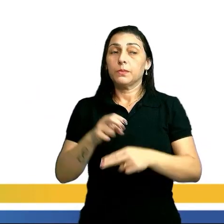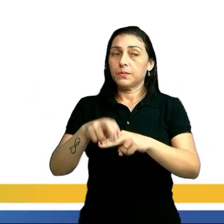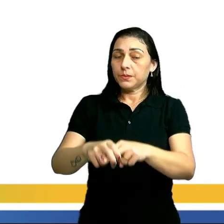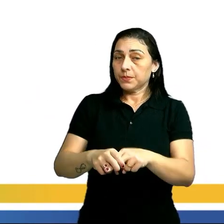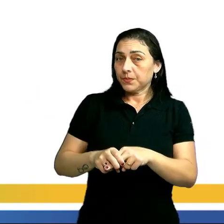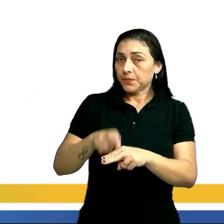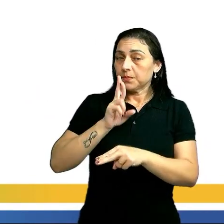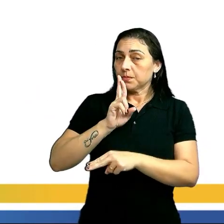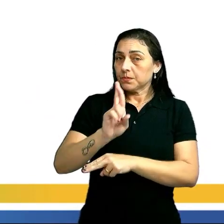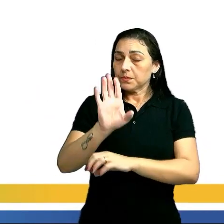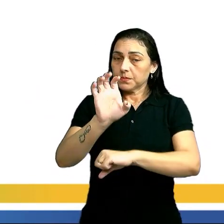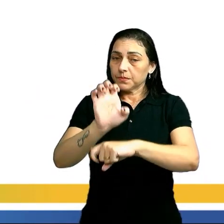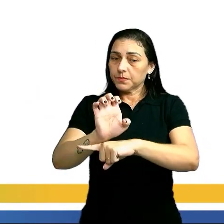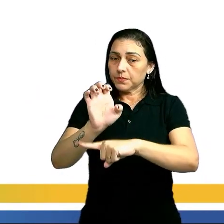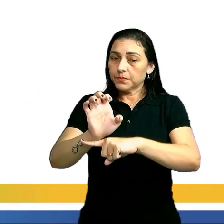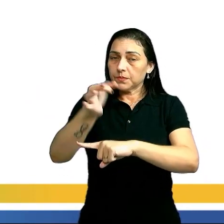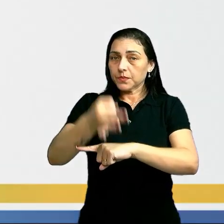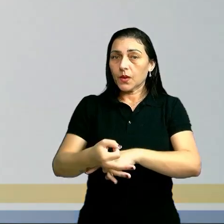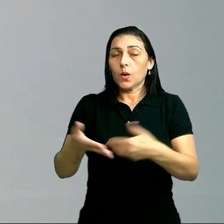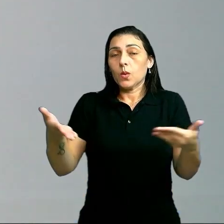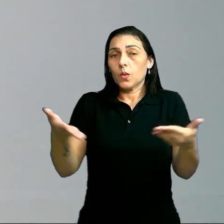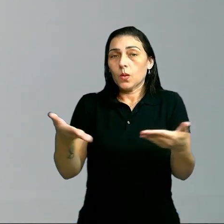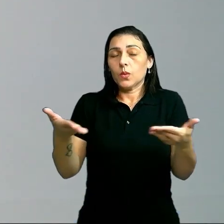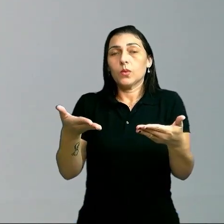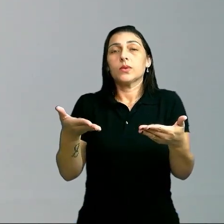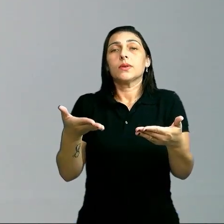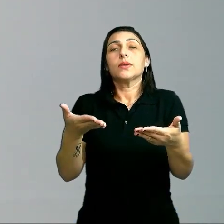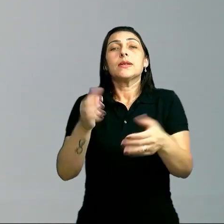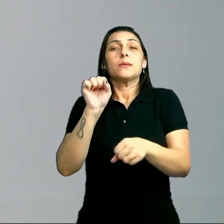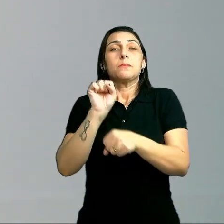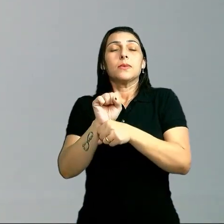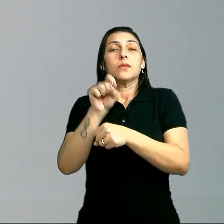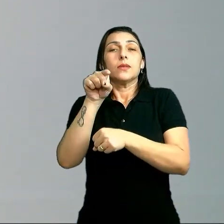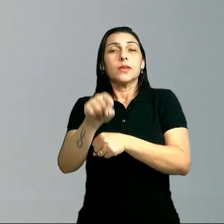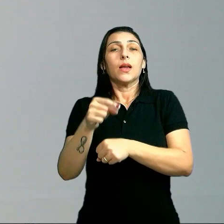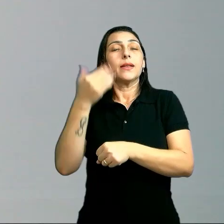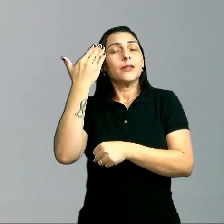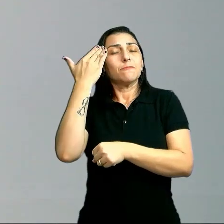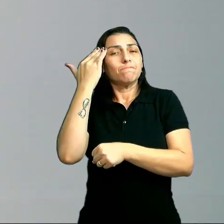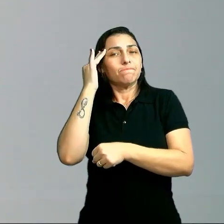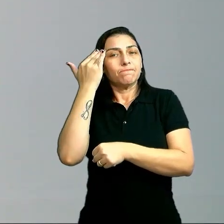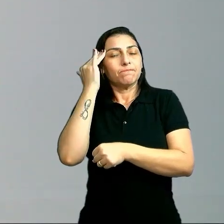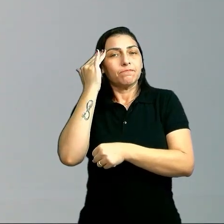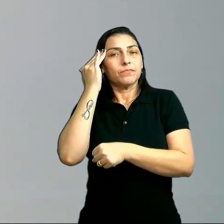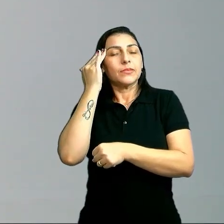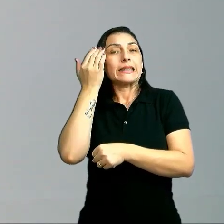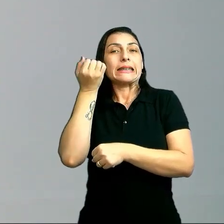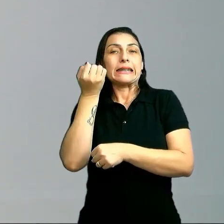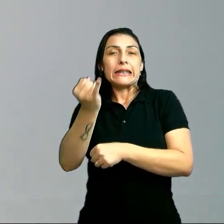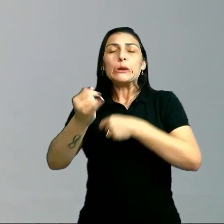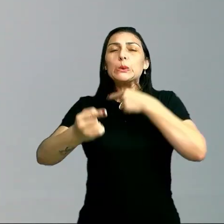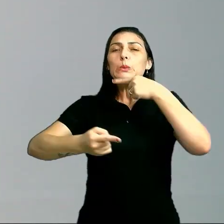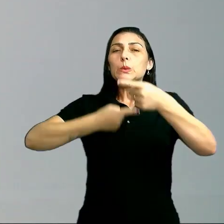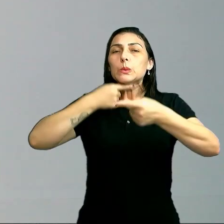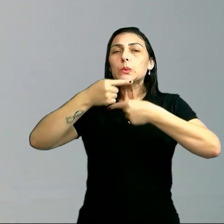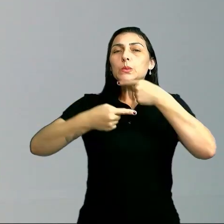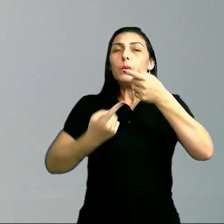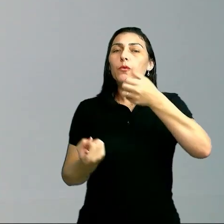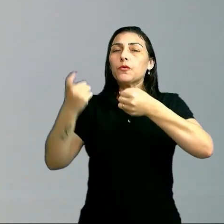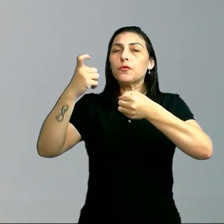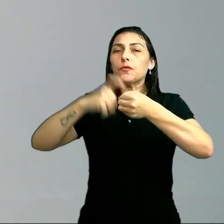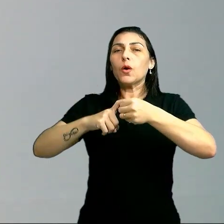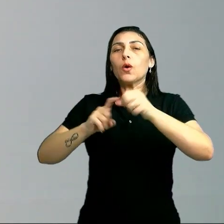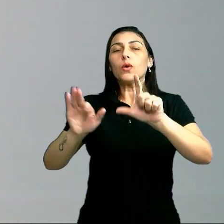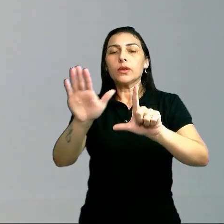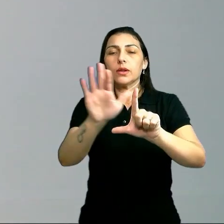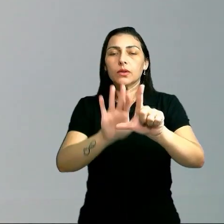que a alternativa E, por hoje é isso. Eu espero que vocês tenham compreendido. Caso tenha qualquer dúvida, recorre às